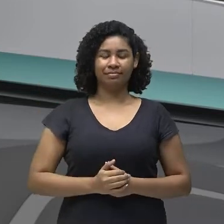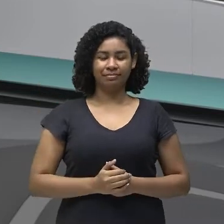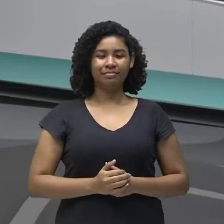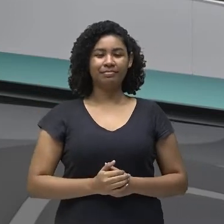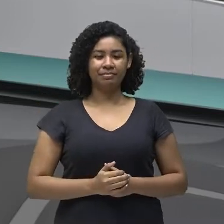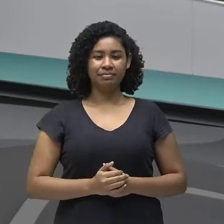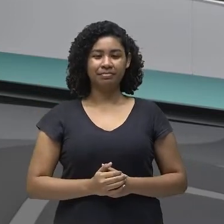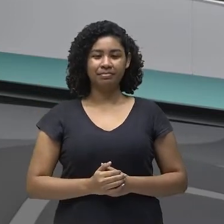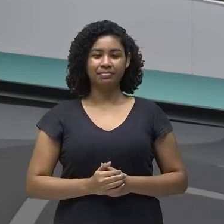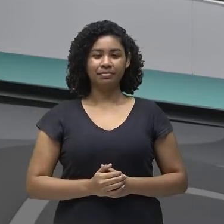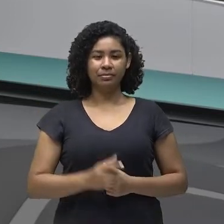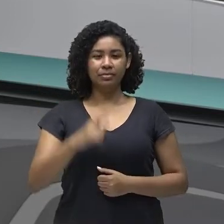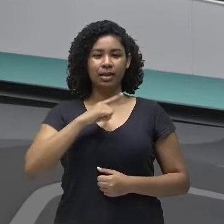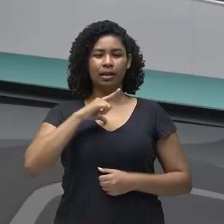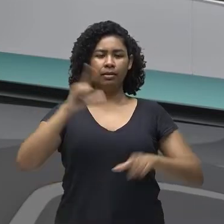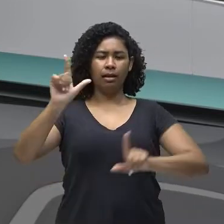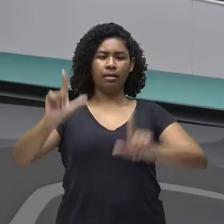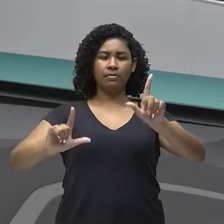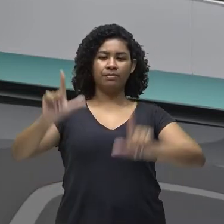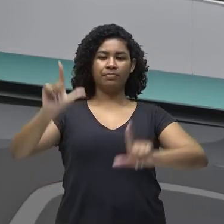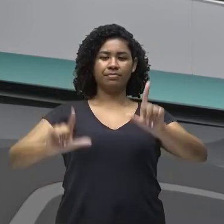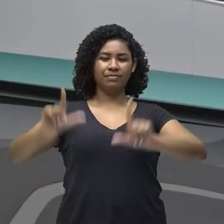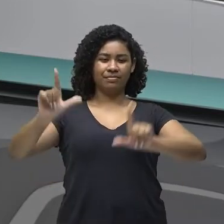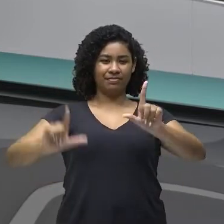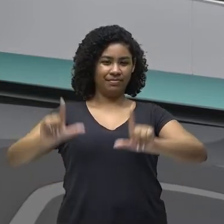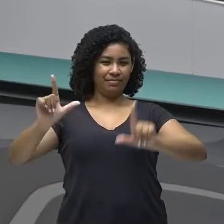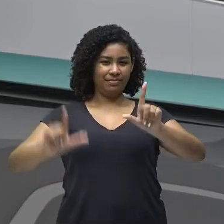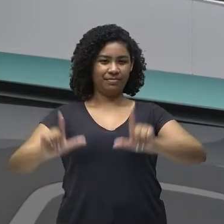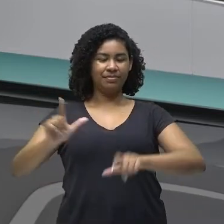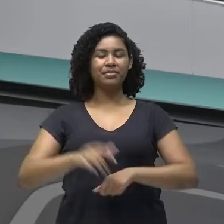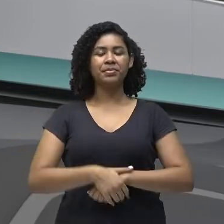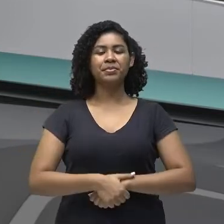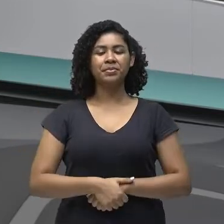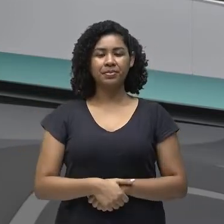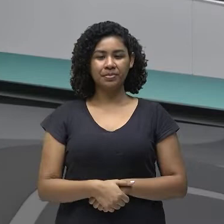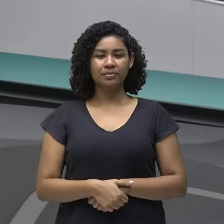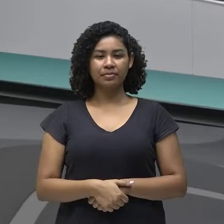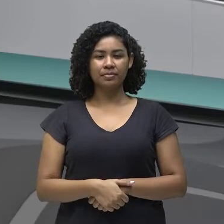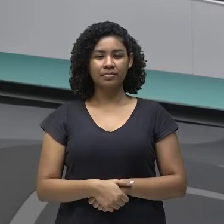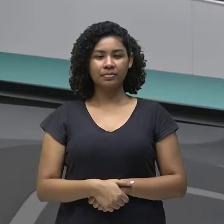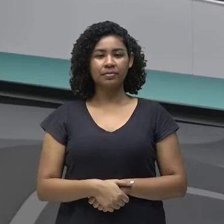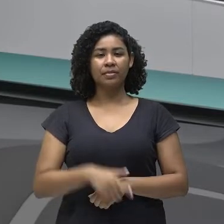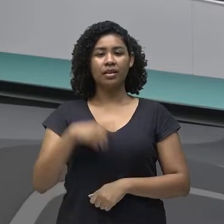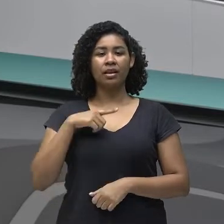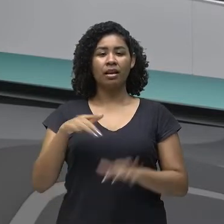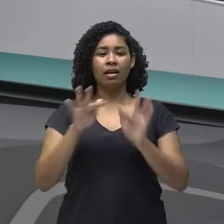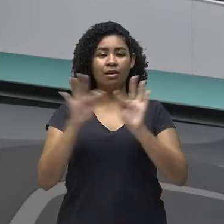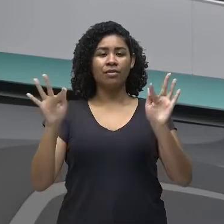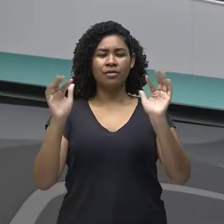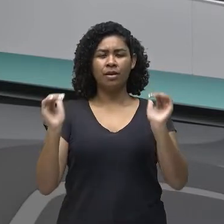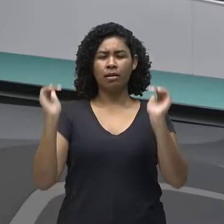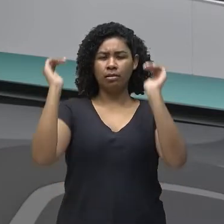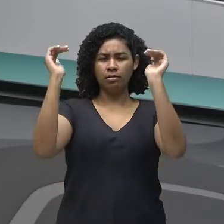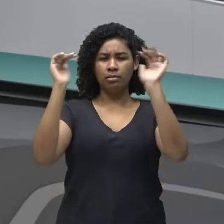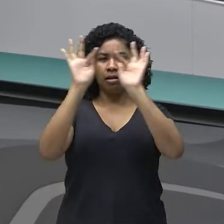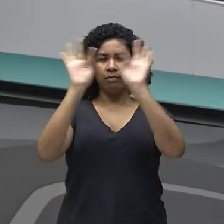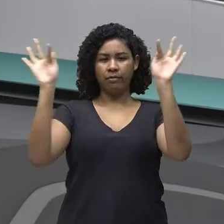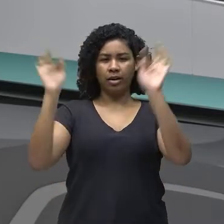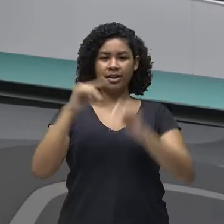tem aqui o aparelho de TV, certo? Que ele está acompanhando aí a TV. E aqui a frase diz o seguinte: